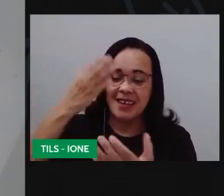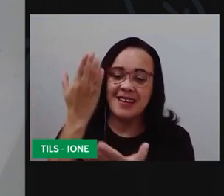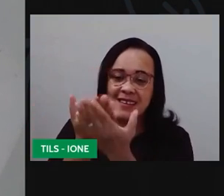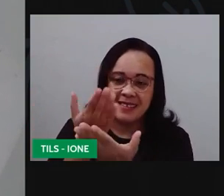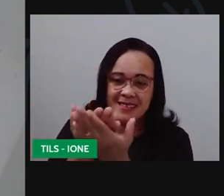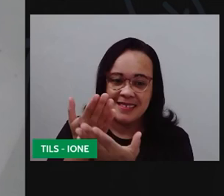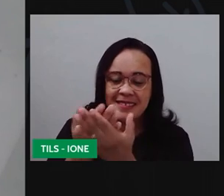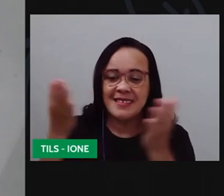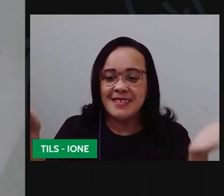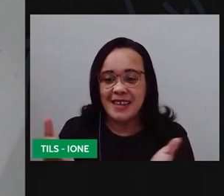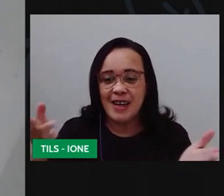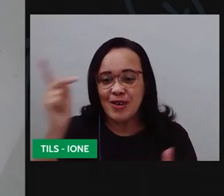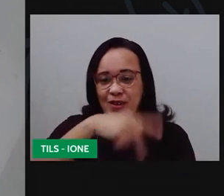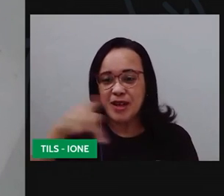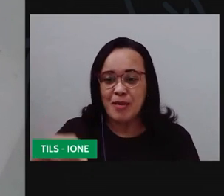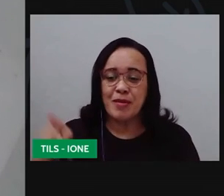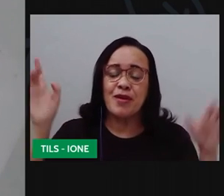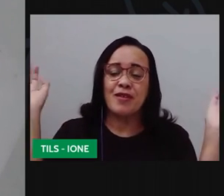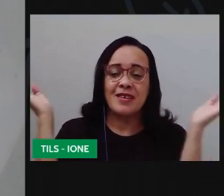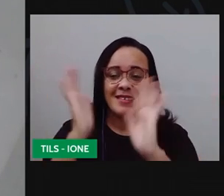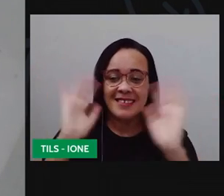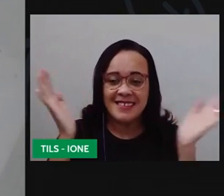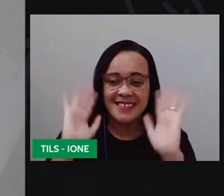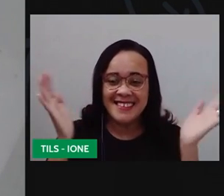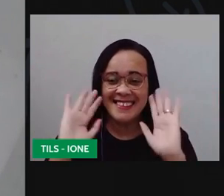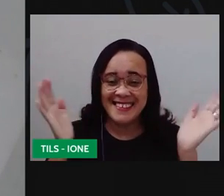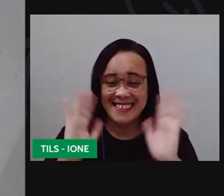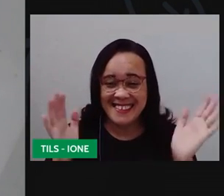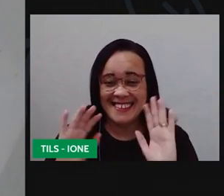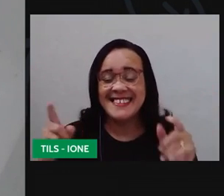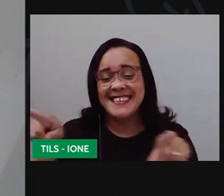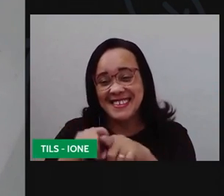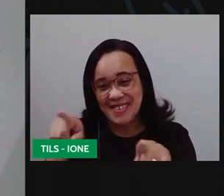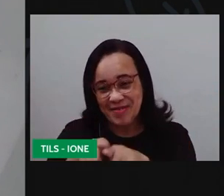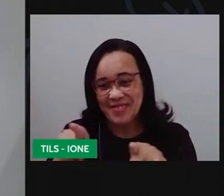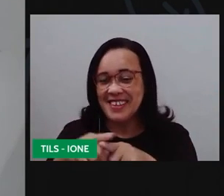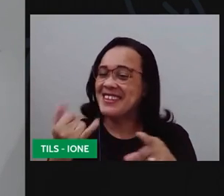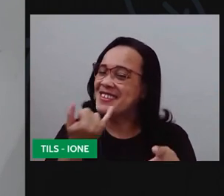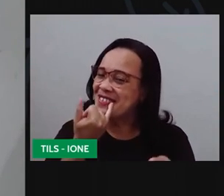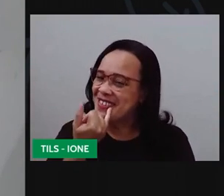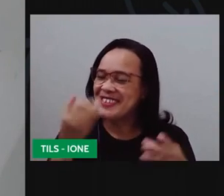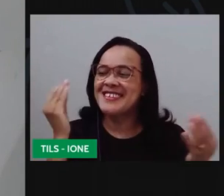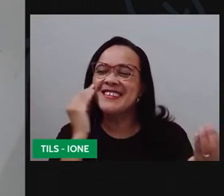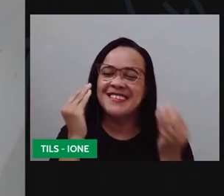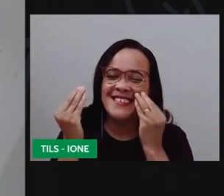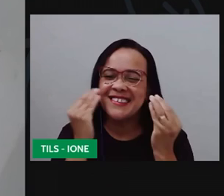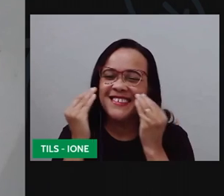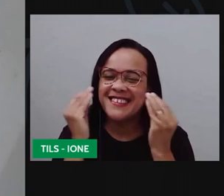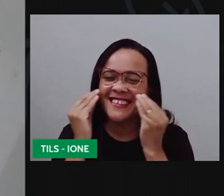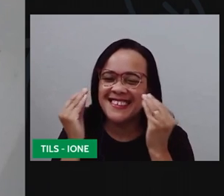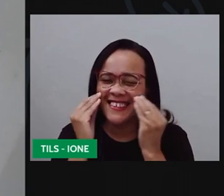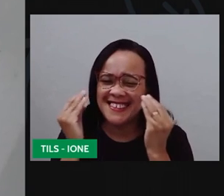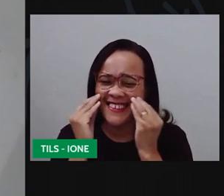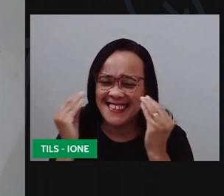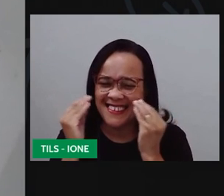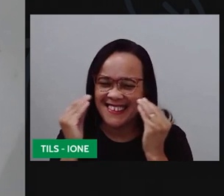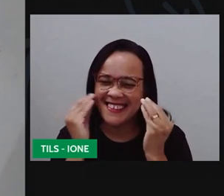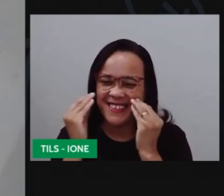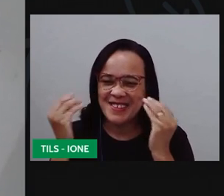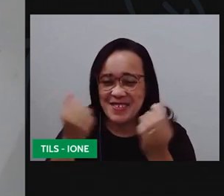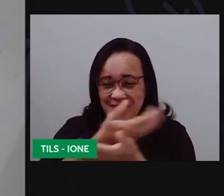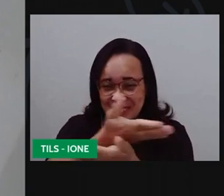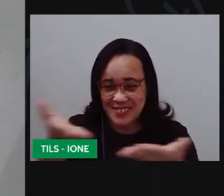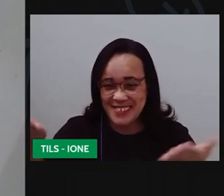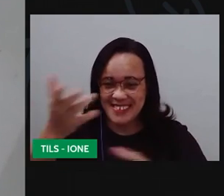provar e se despedir de você está se dispersa uma idione né iônica e um beijinho para os alunos daqui a pouco